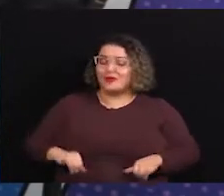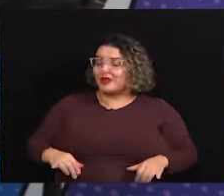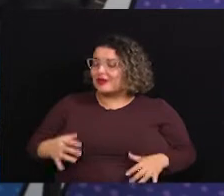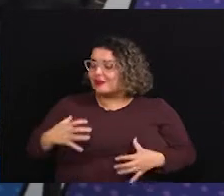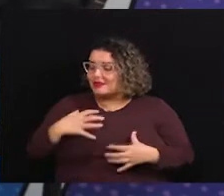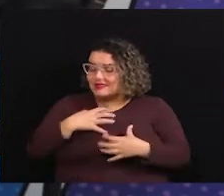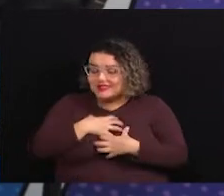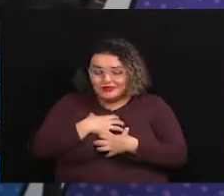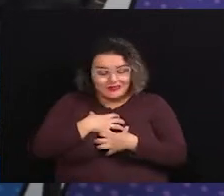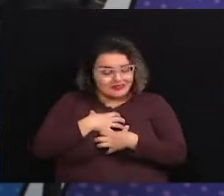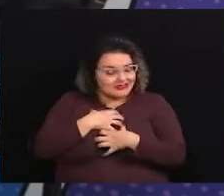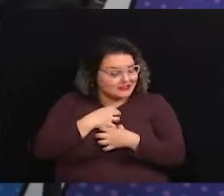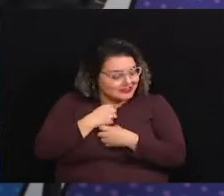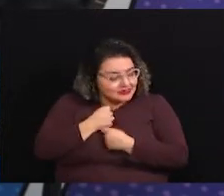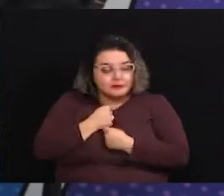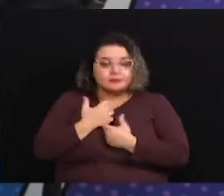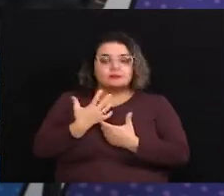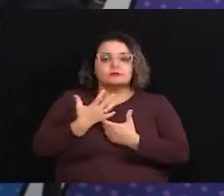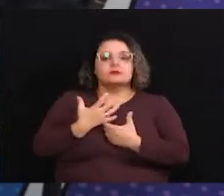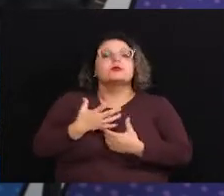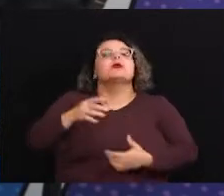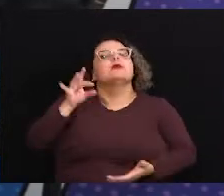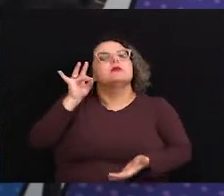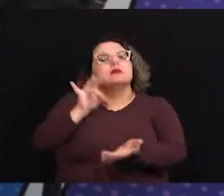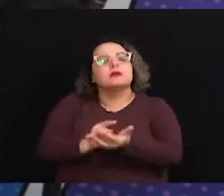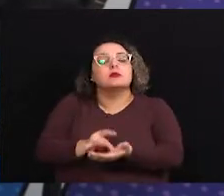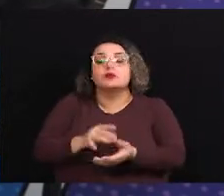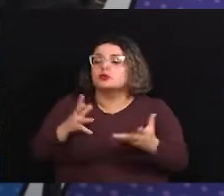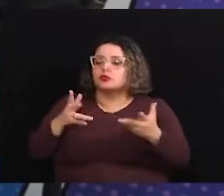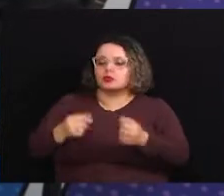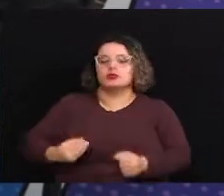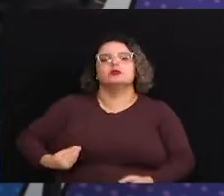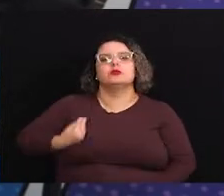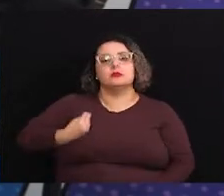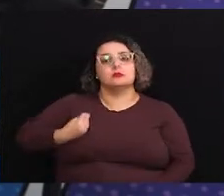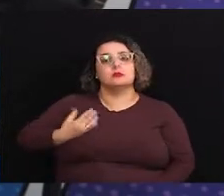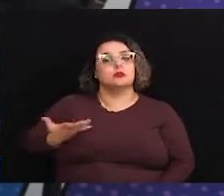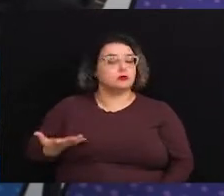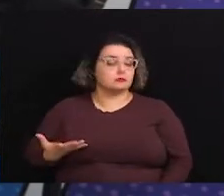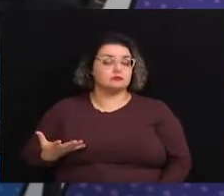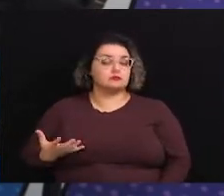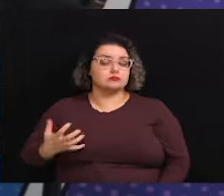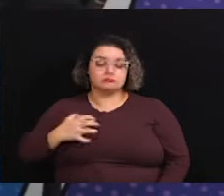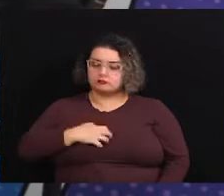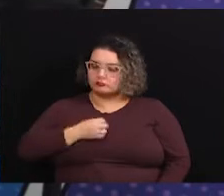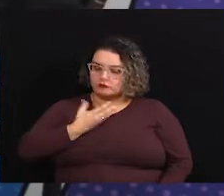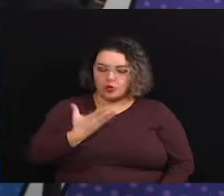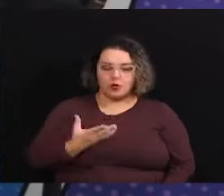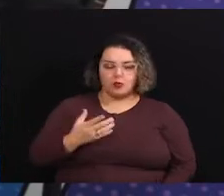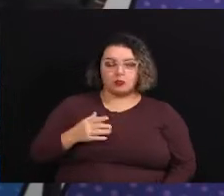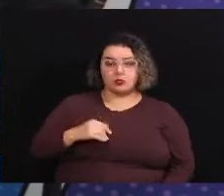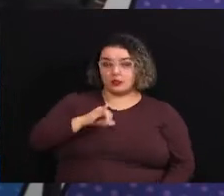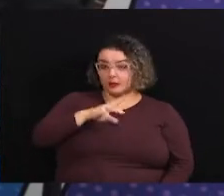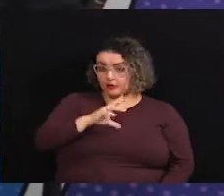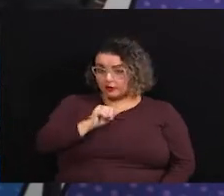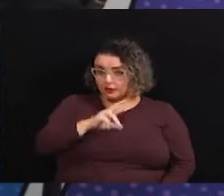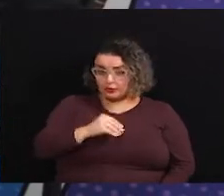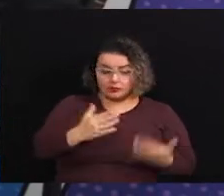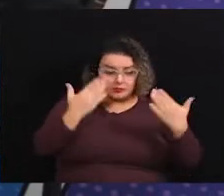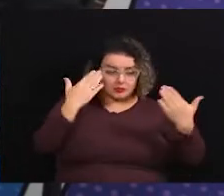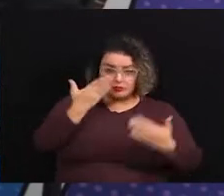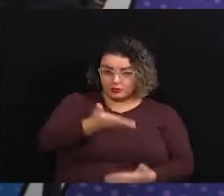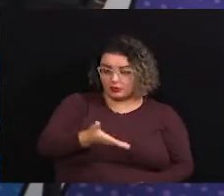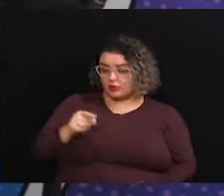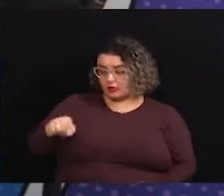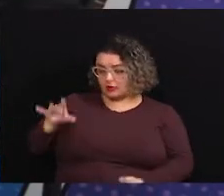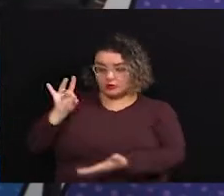em colocar essa humanidade em todos eles, em tudo aquilo que eles estavam passando. mas não encontrei dificuldade,